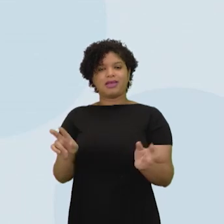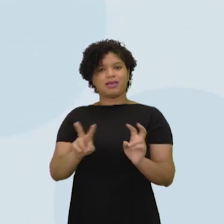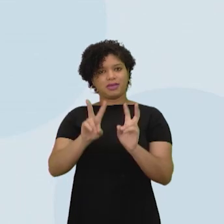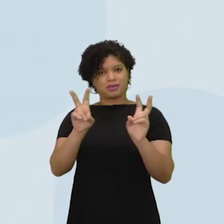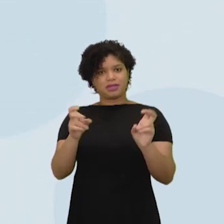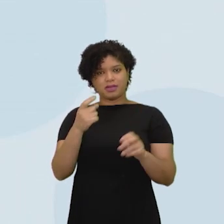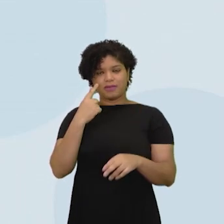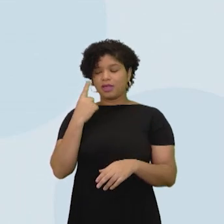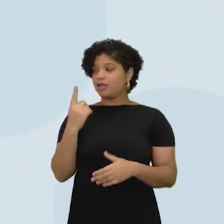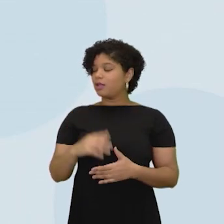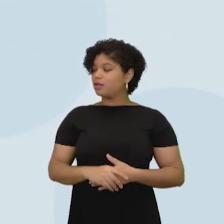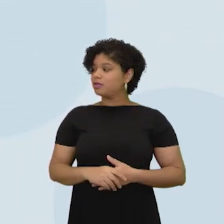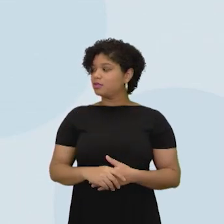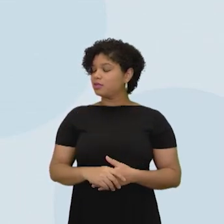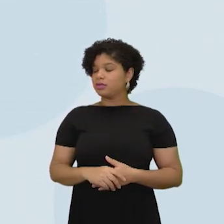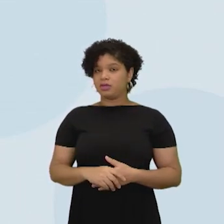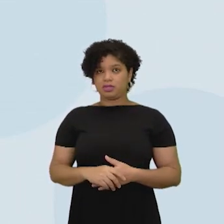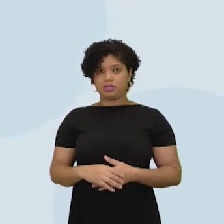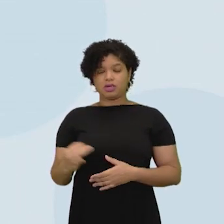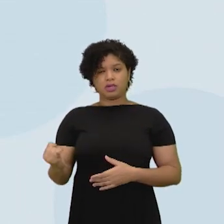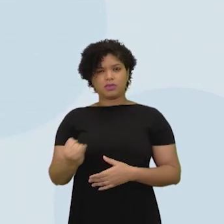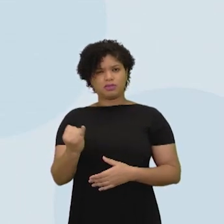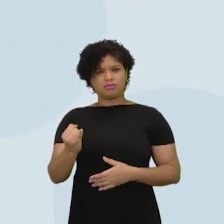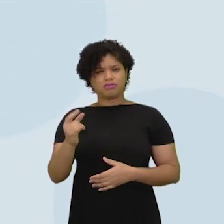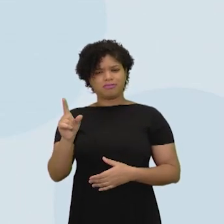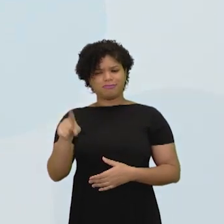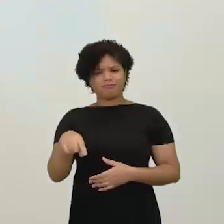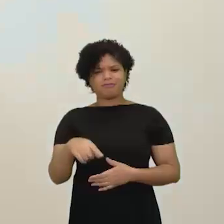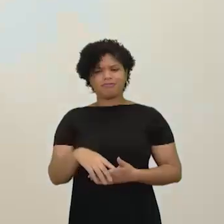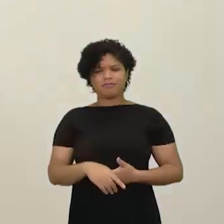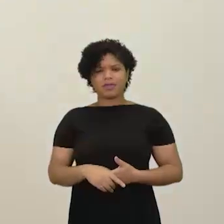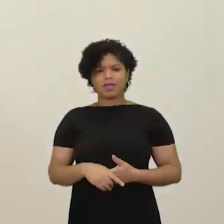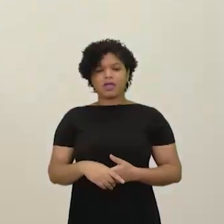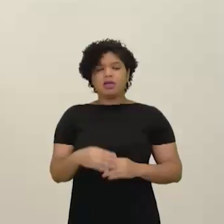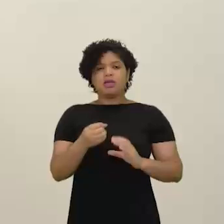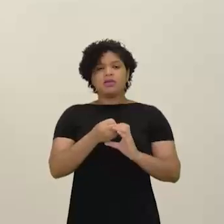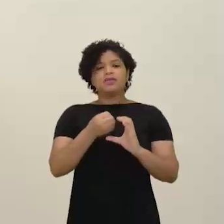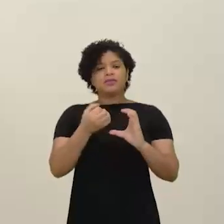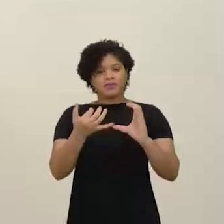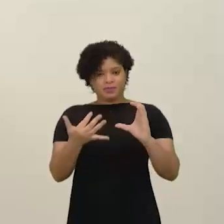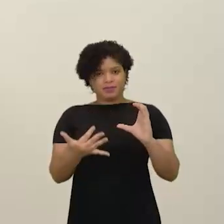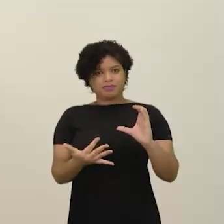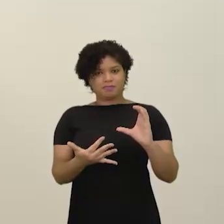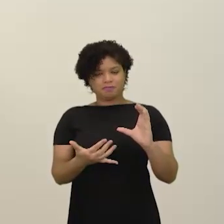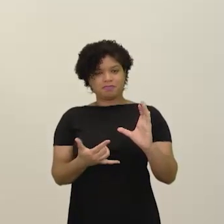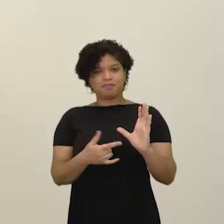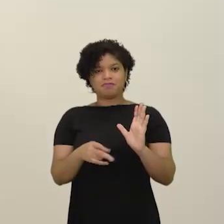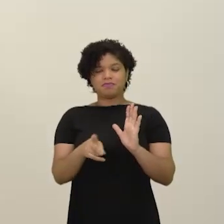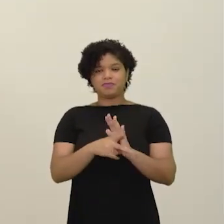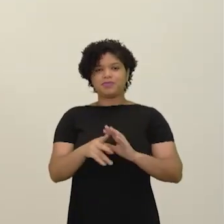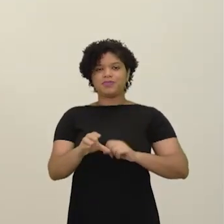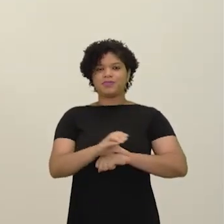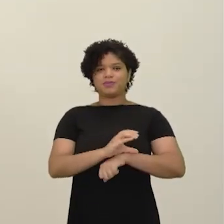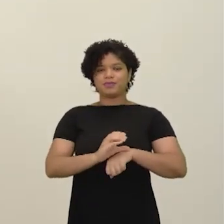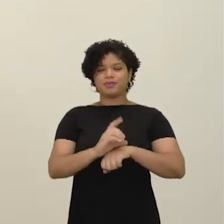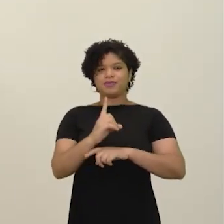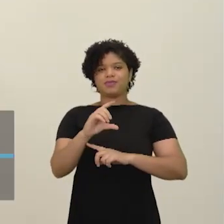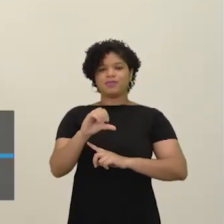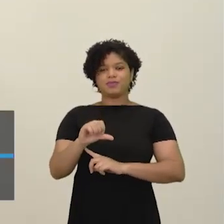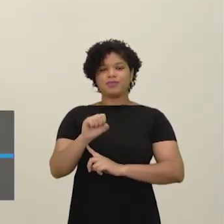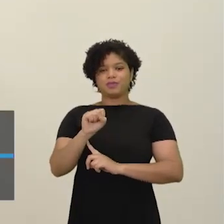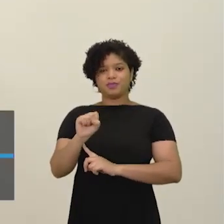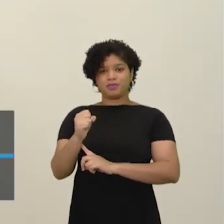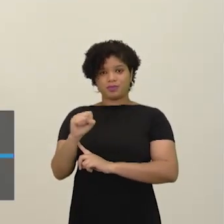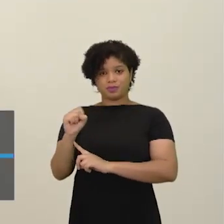é bem importante a gente frisar essa característica né, da Constituição de 88,